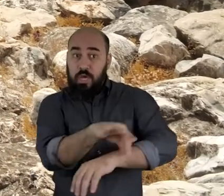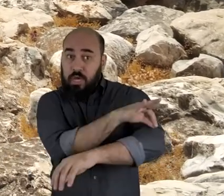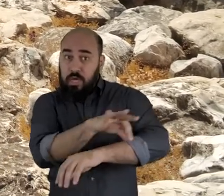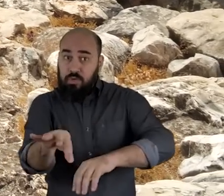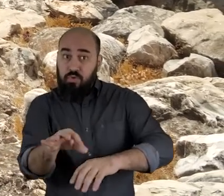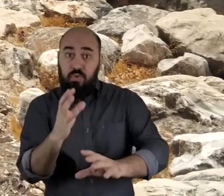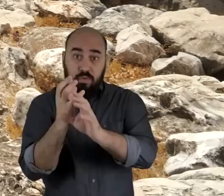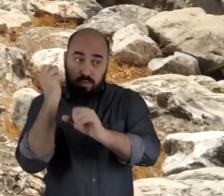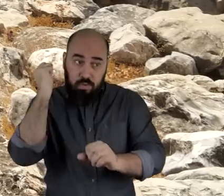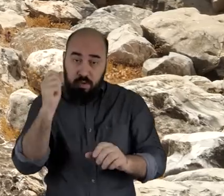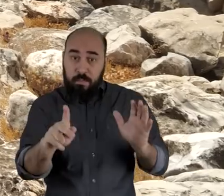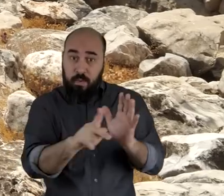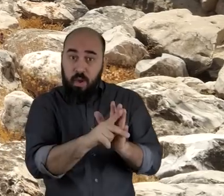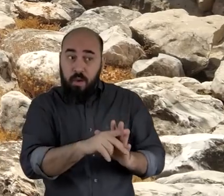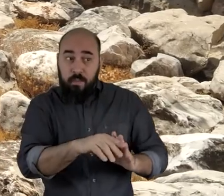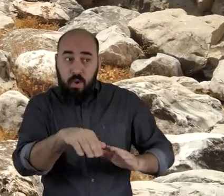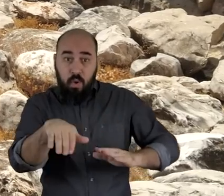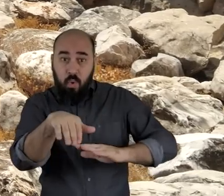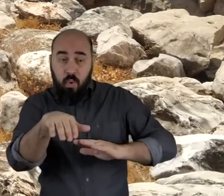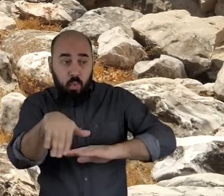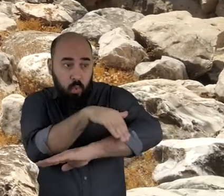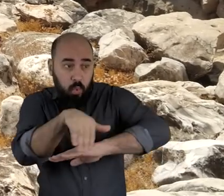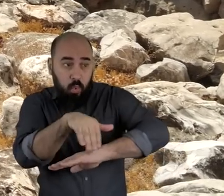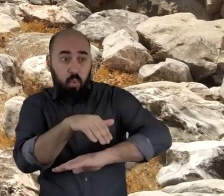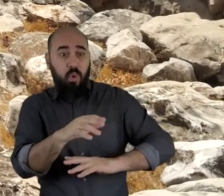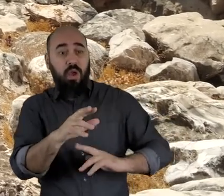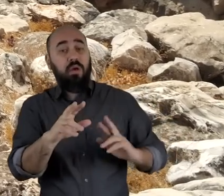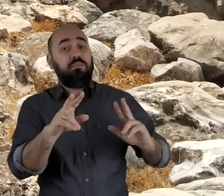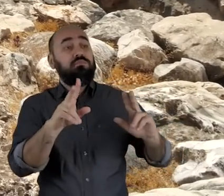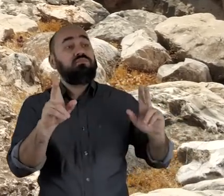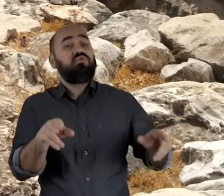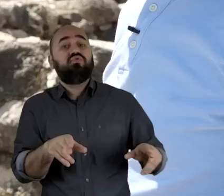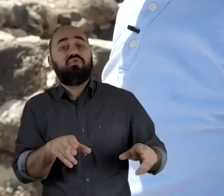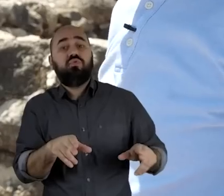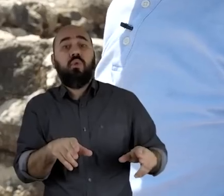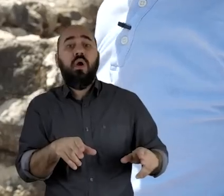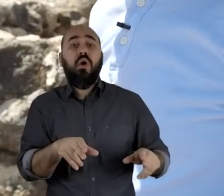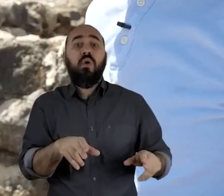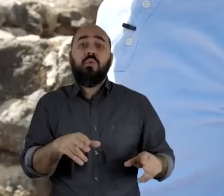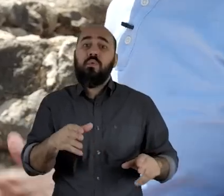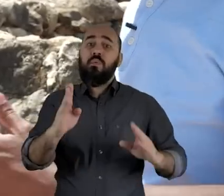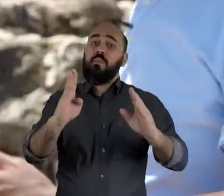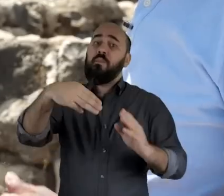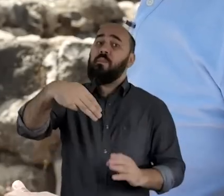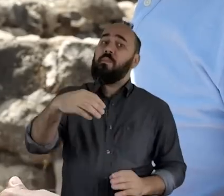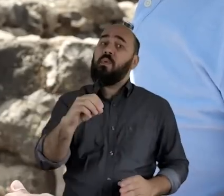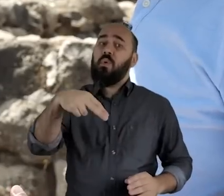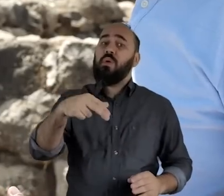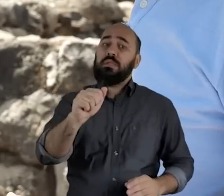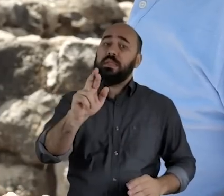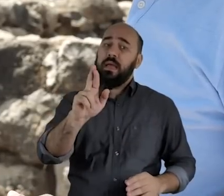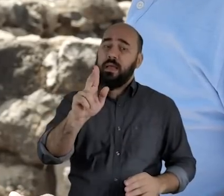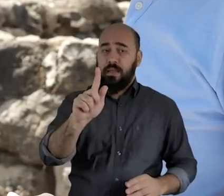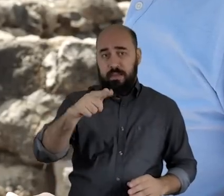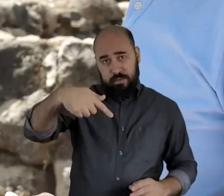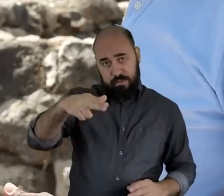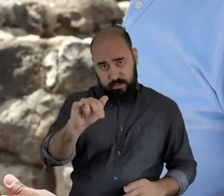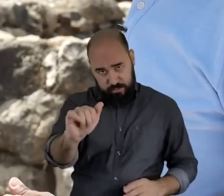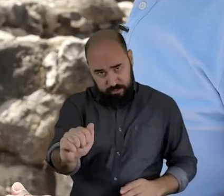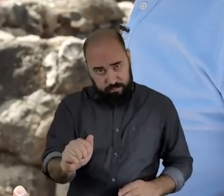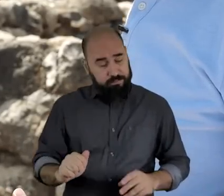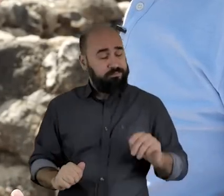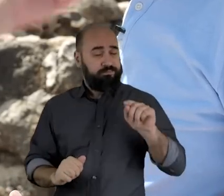planejamento urbano feito no começo da monarquia. Portões e muralhas. E uma última coisa, o